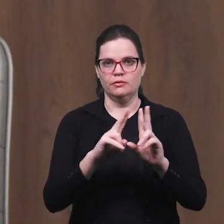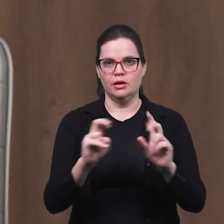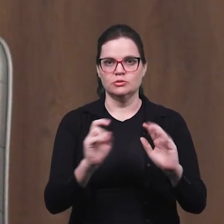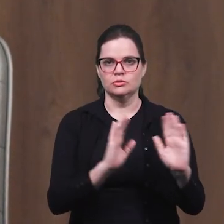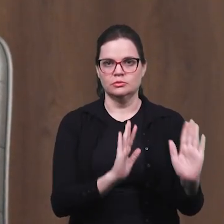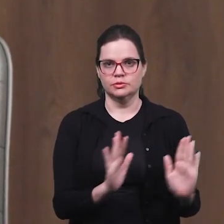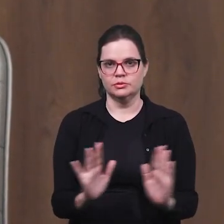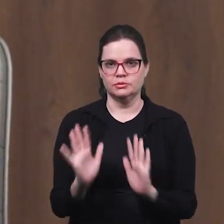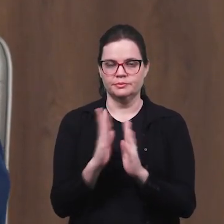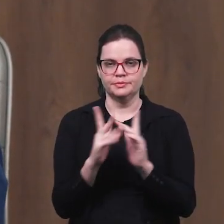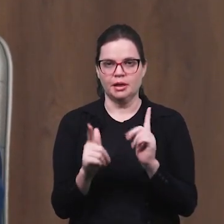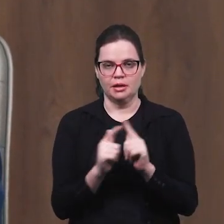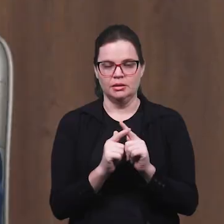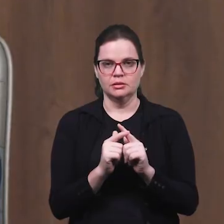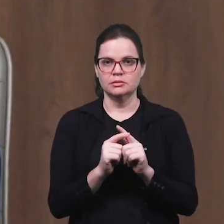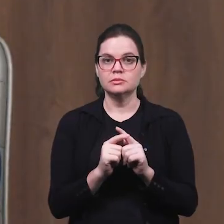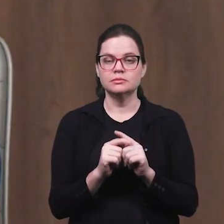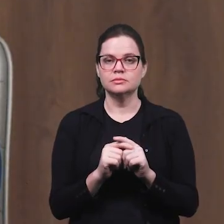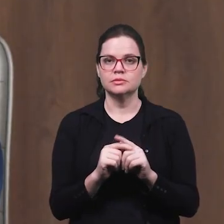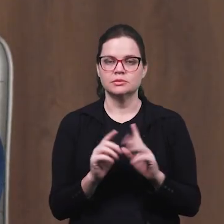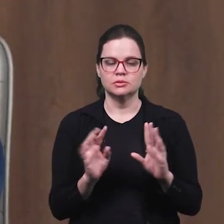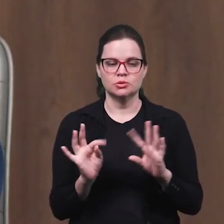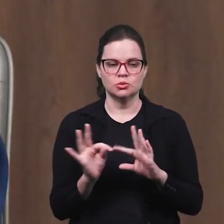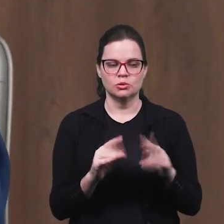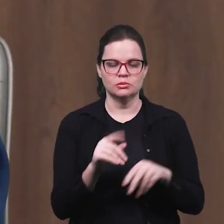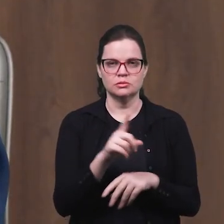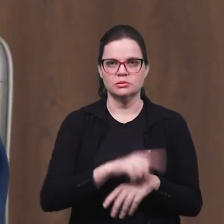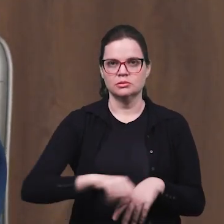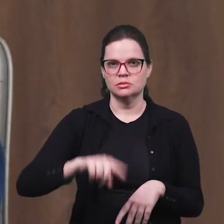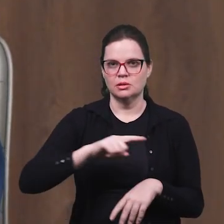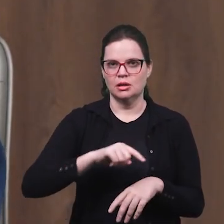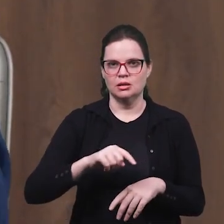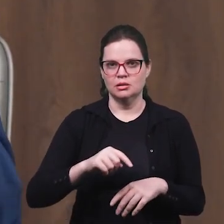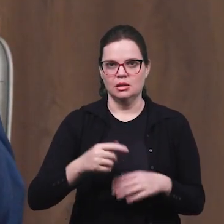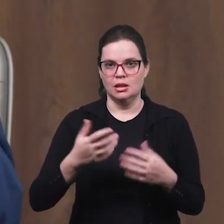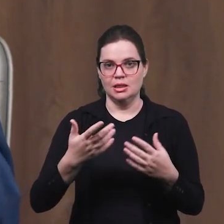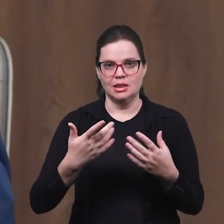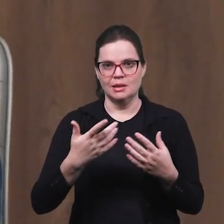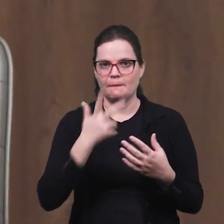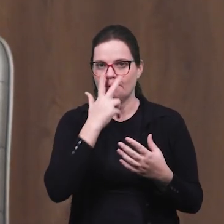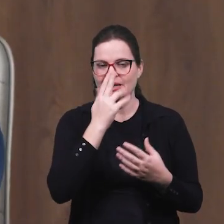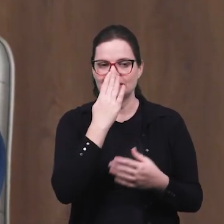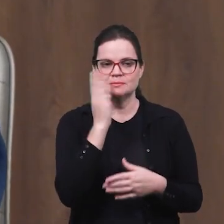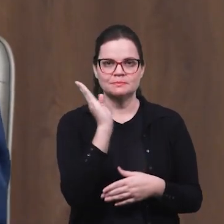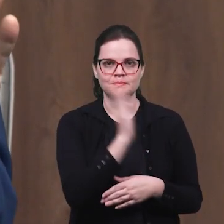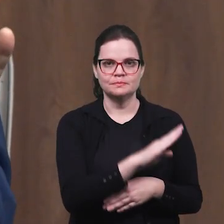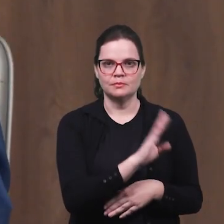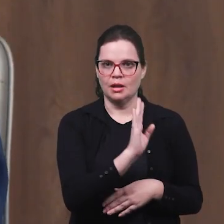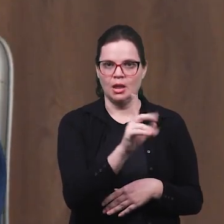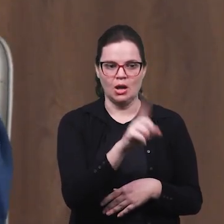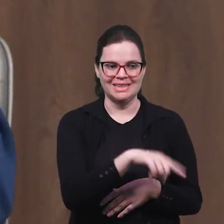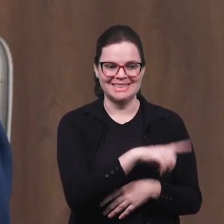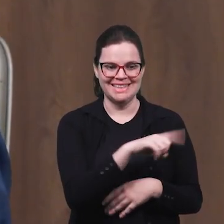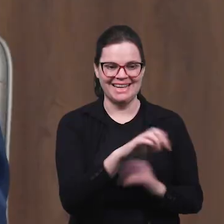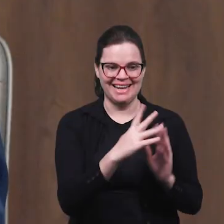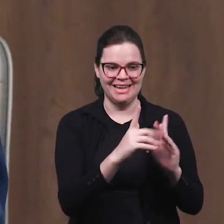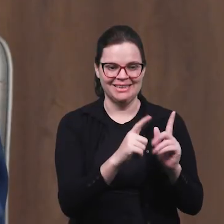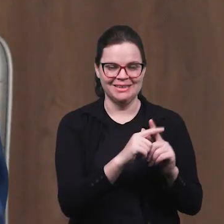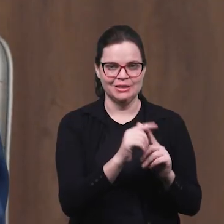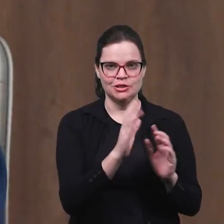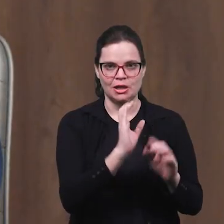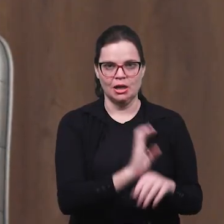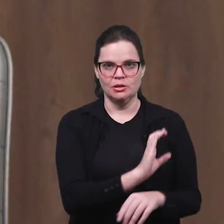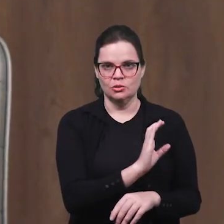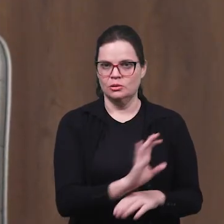igreja. E que todos eles, ninguém teve intenção de romper com a igreja e ninguém rompeu com a igreja. Todos continuaram